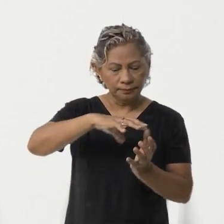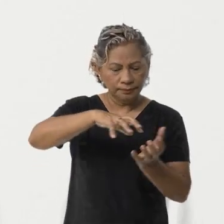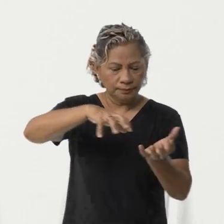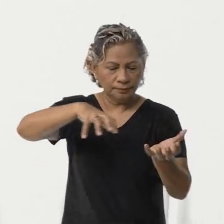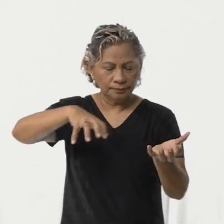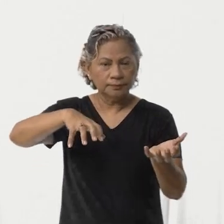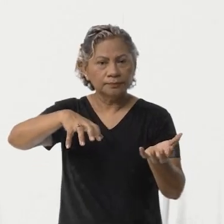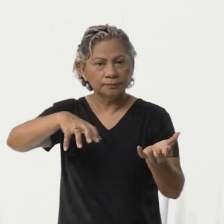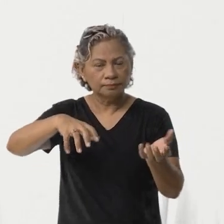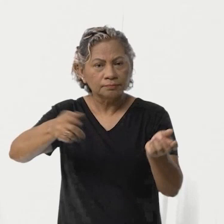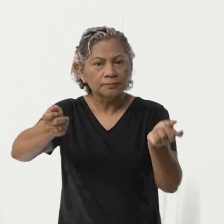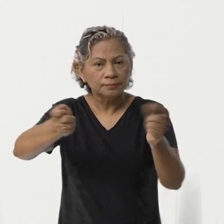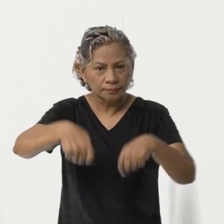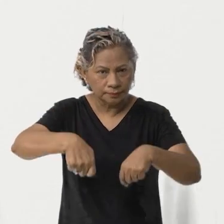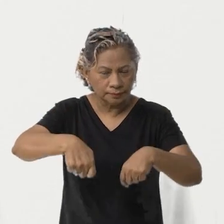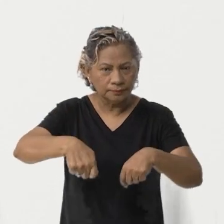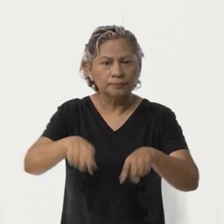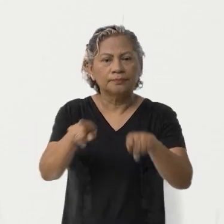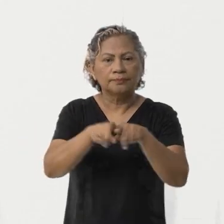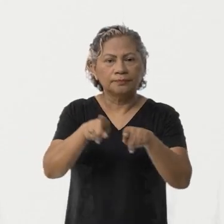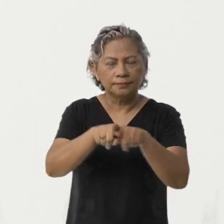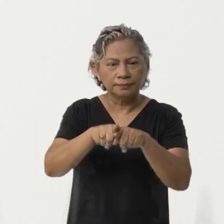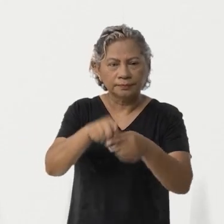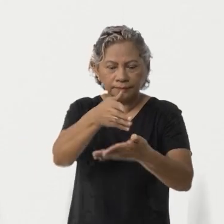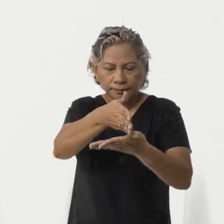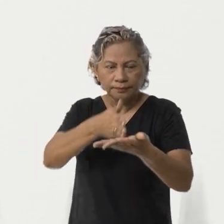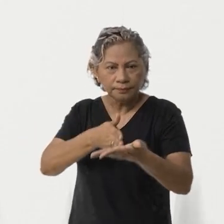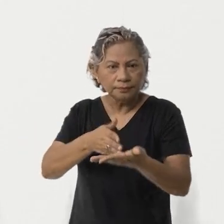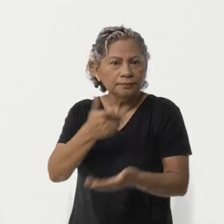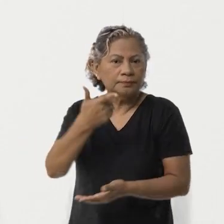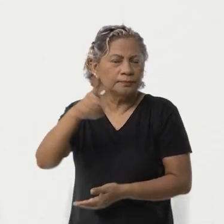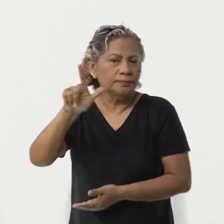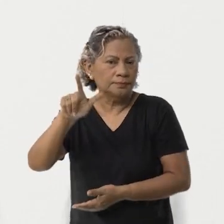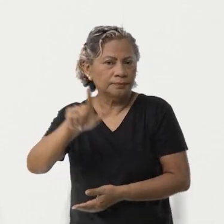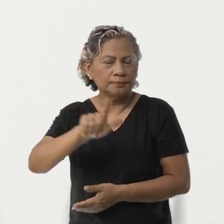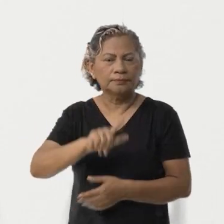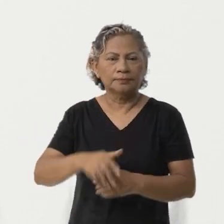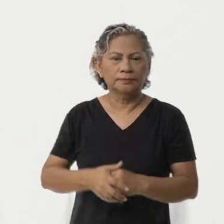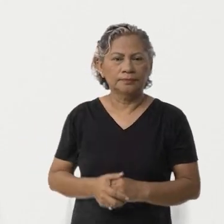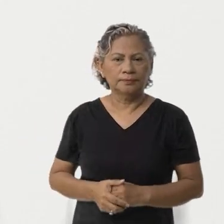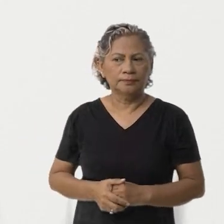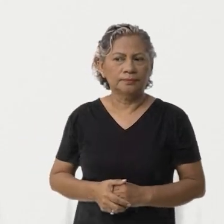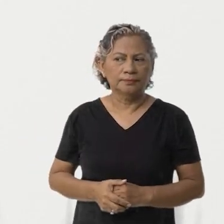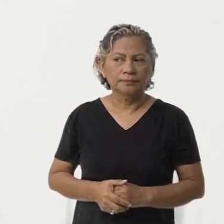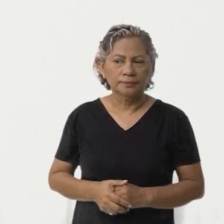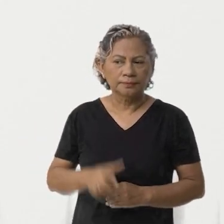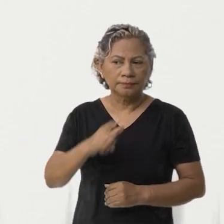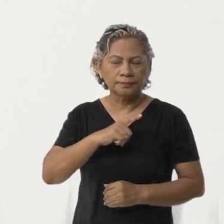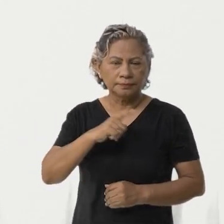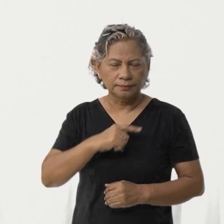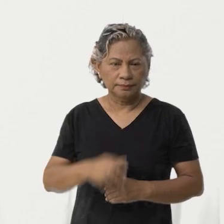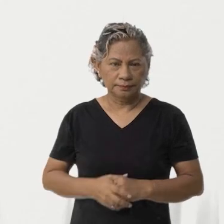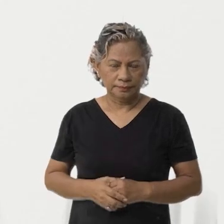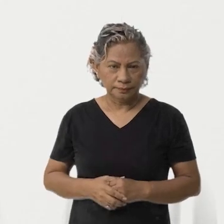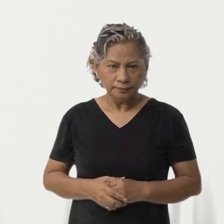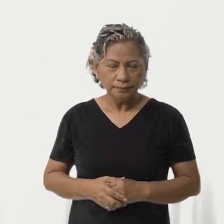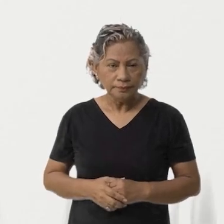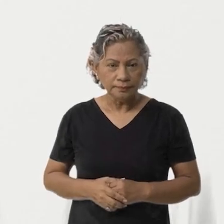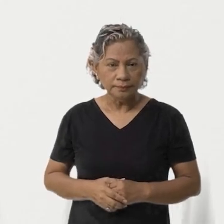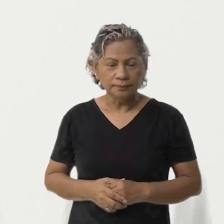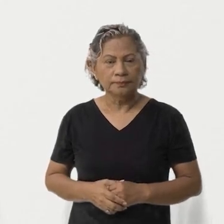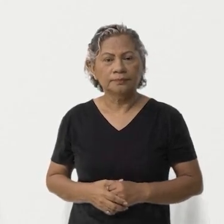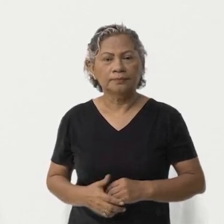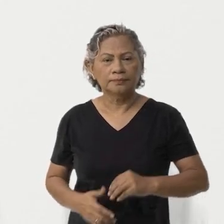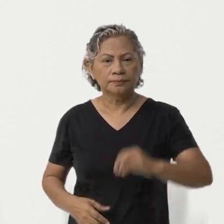também podemos dividir a Terra com base em outra linha. Que linha é essa? É a linha do Equador.